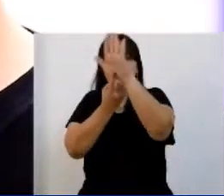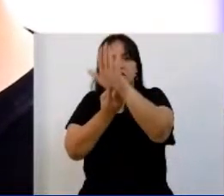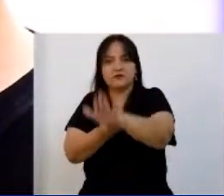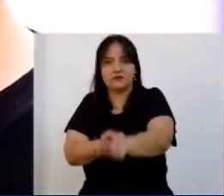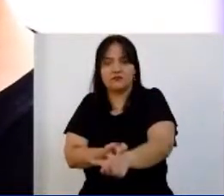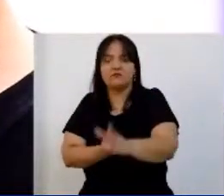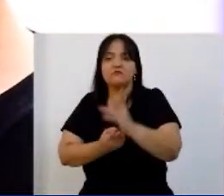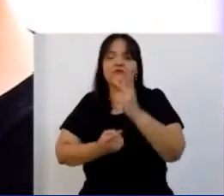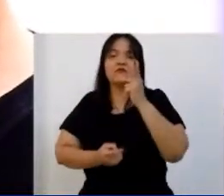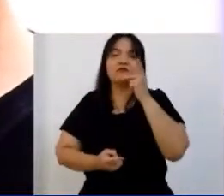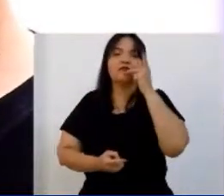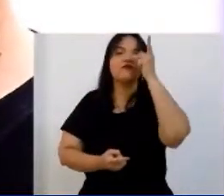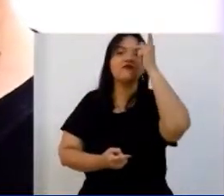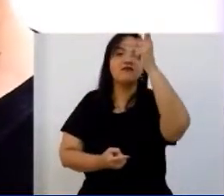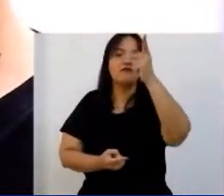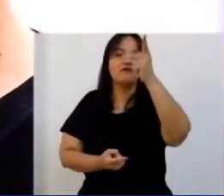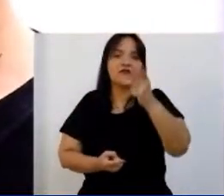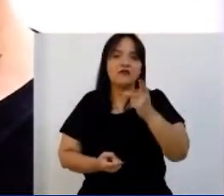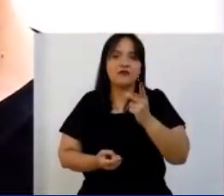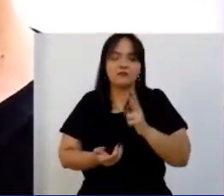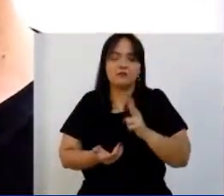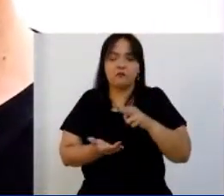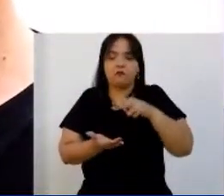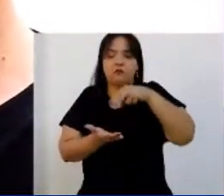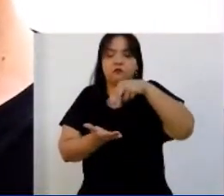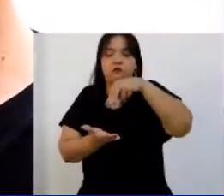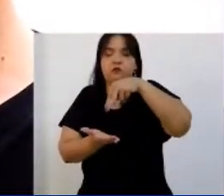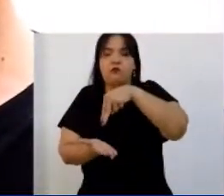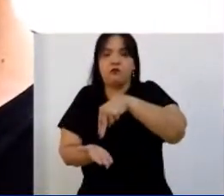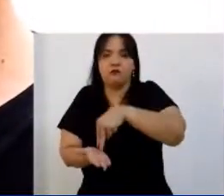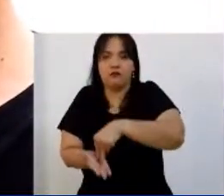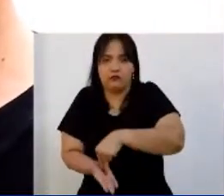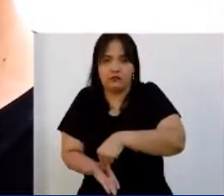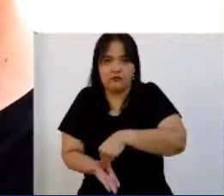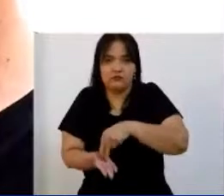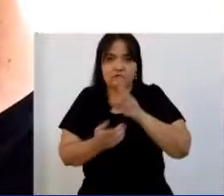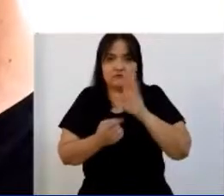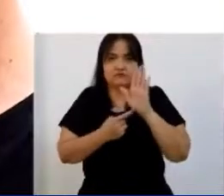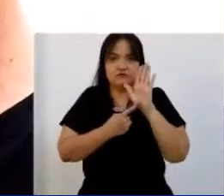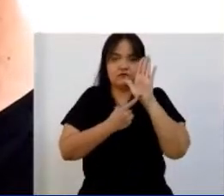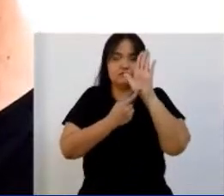representar e ter a minha voz